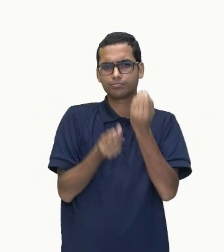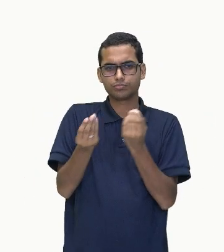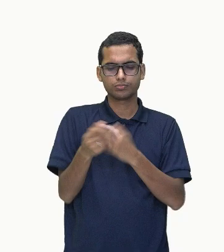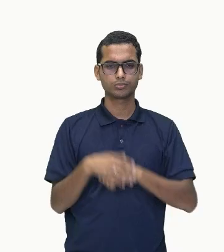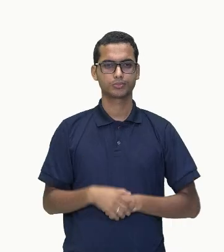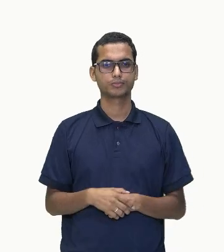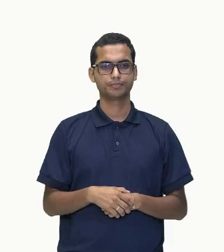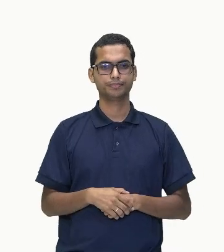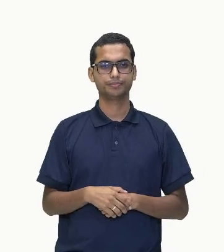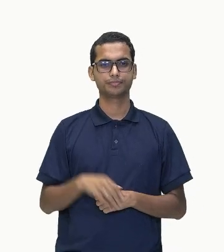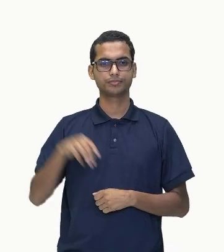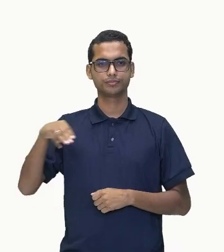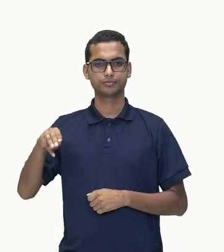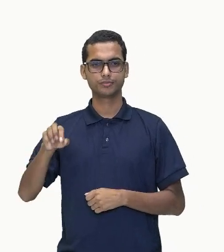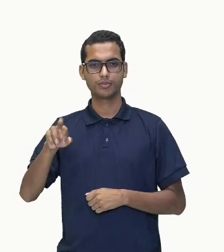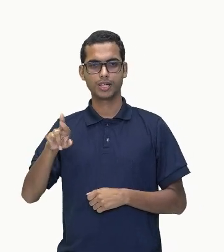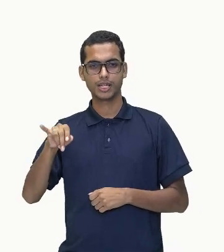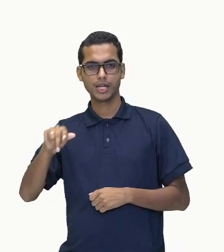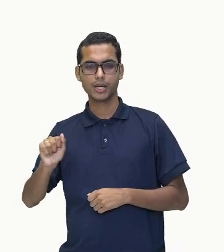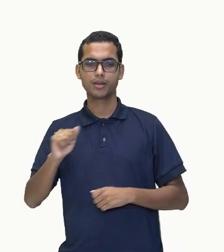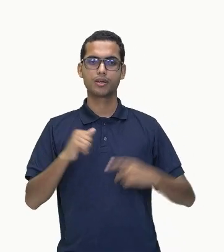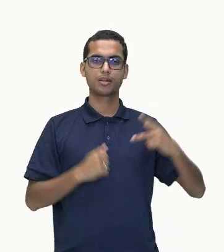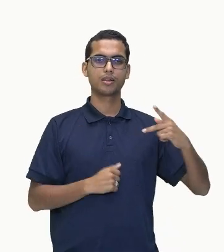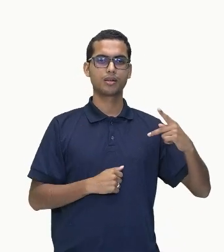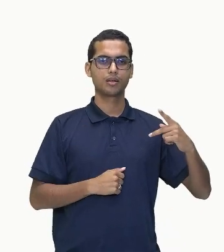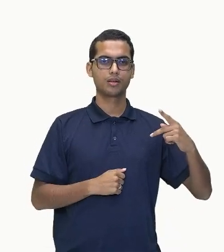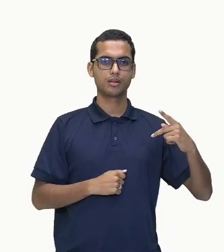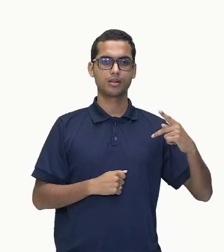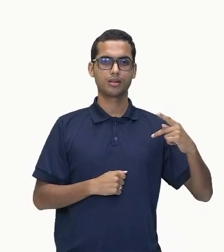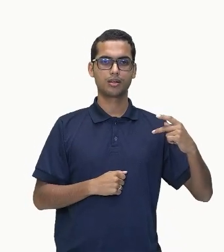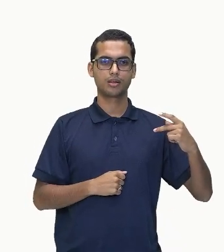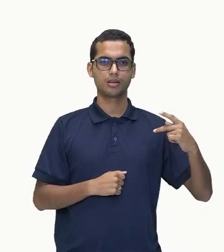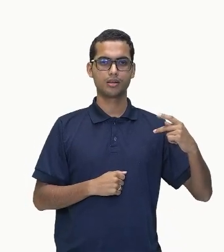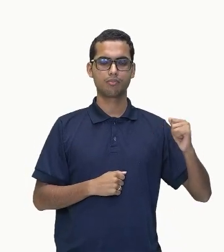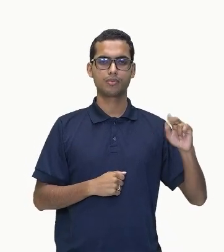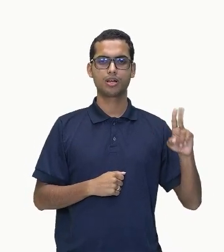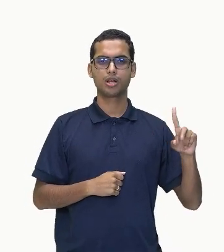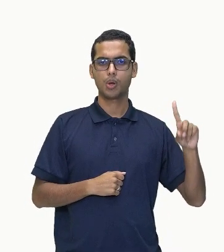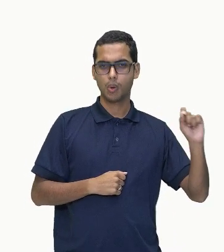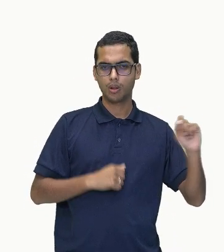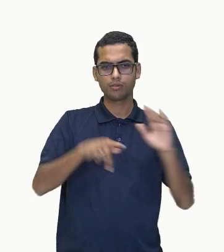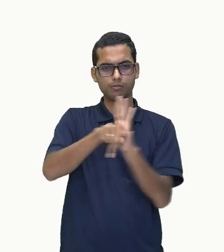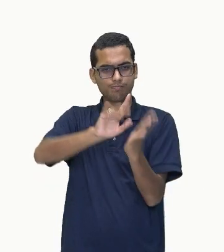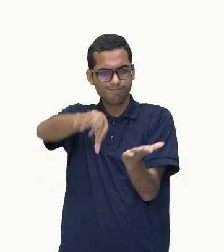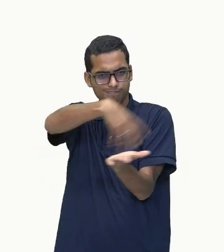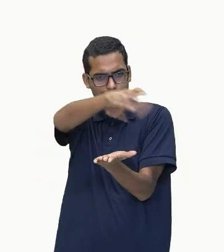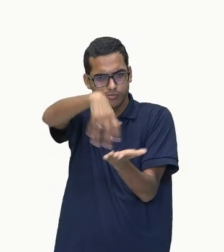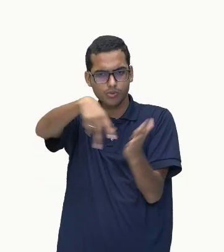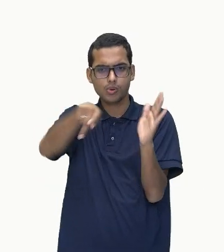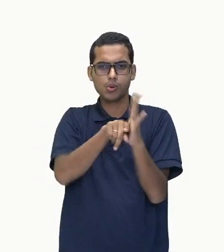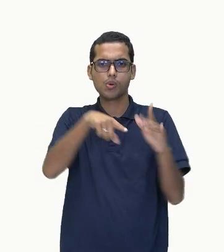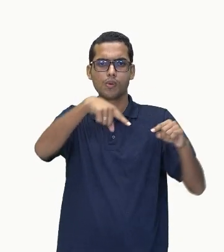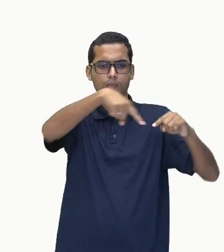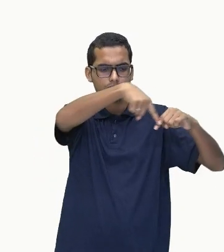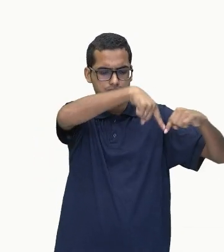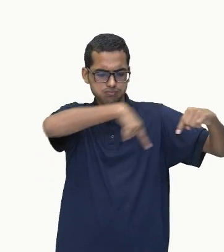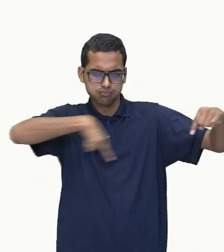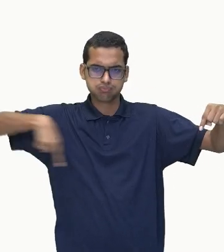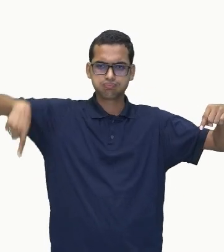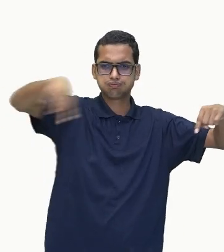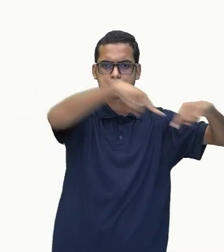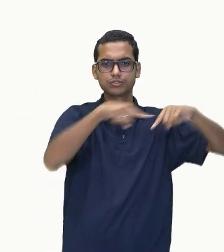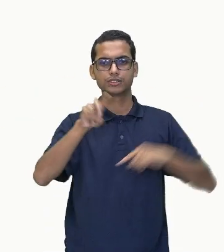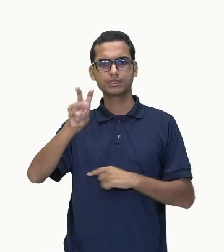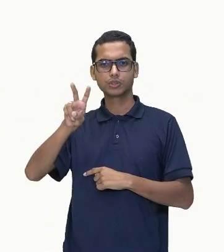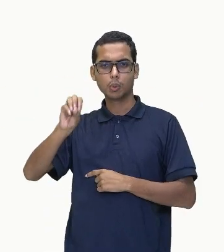seguinte: Marina e Paula estão na posição A de uma praça circular de 50 metros de raio. Muito bem,